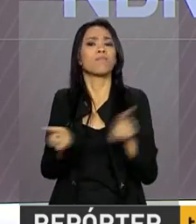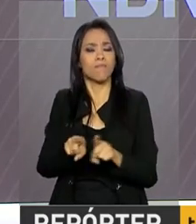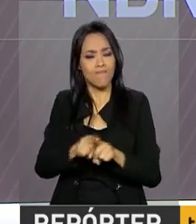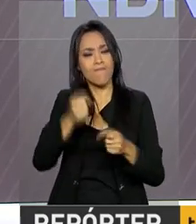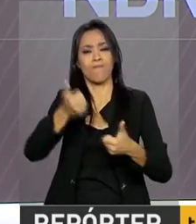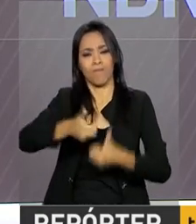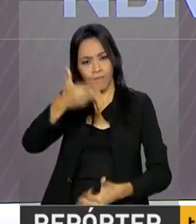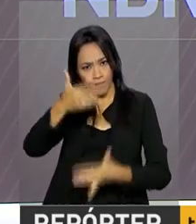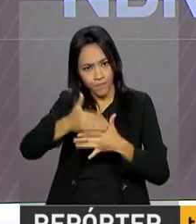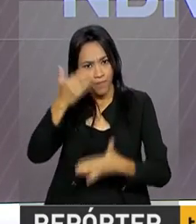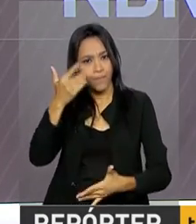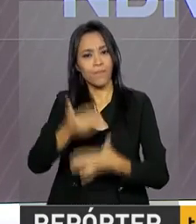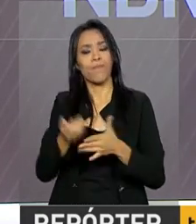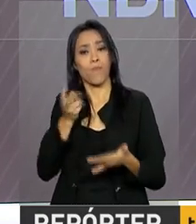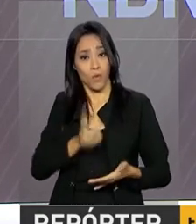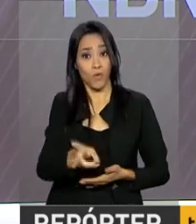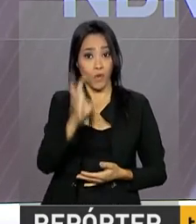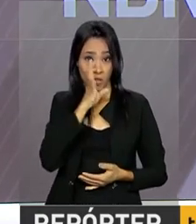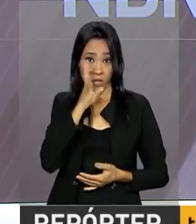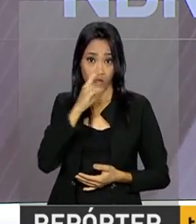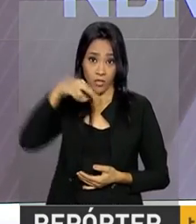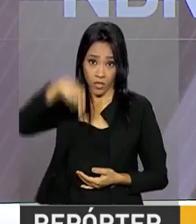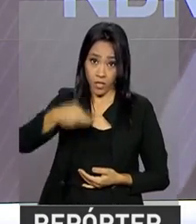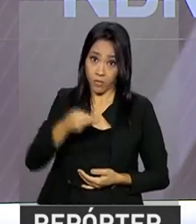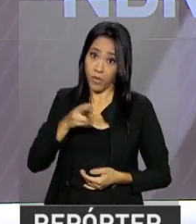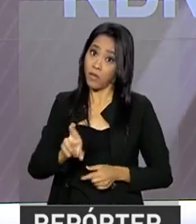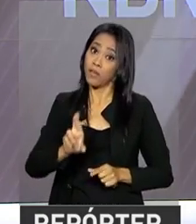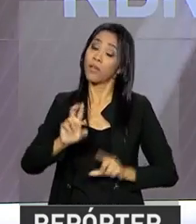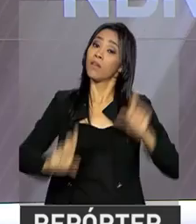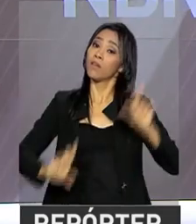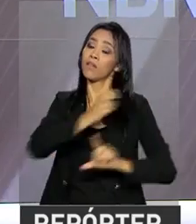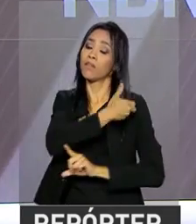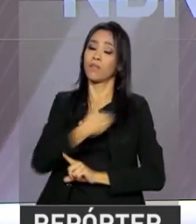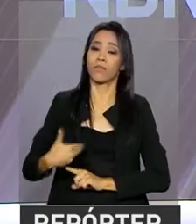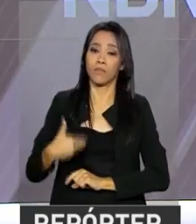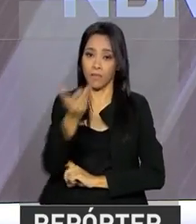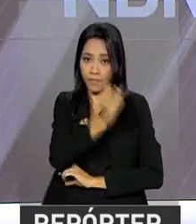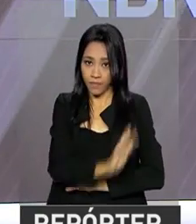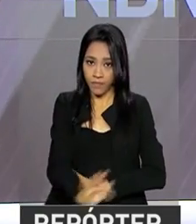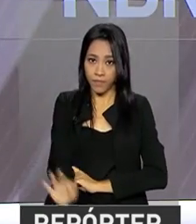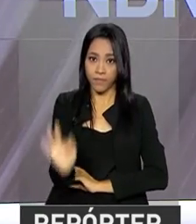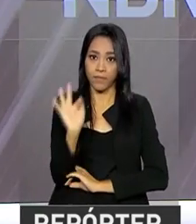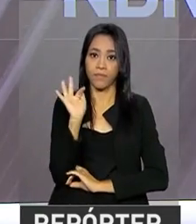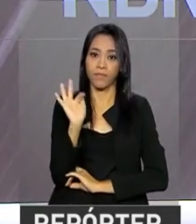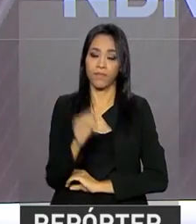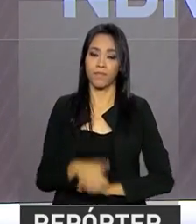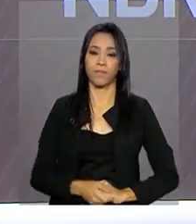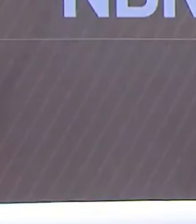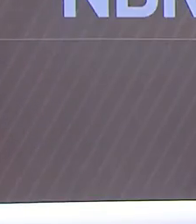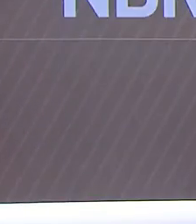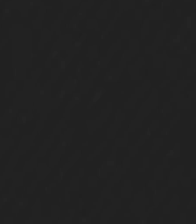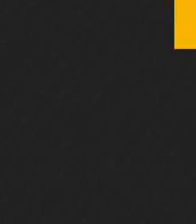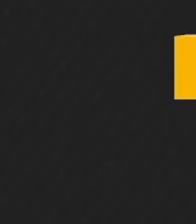em nossas redes sociais continuem com a gente aqui na nbr a tv do governo federal